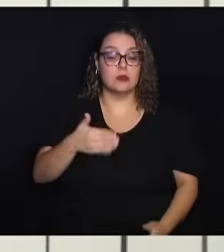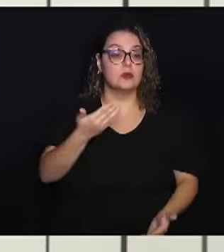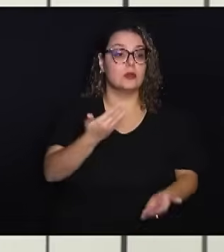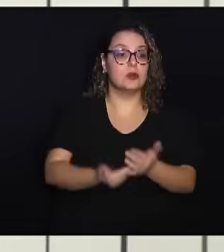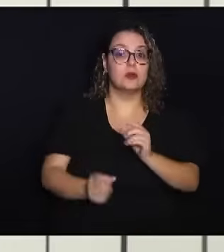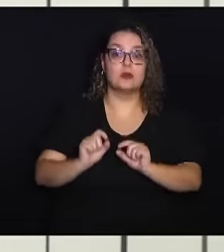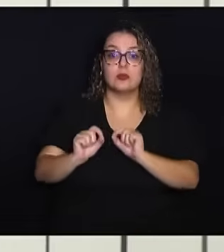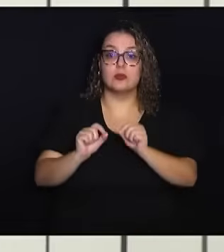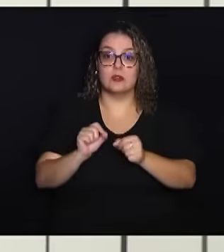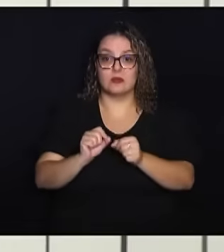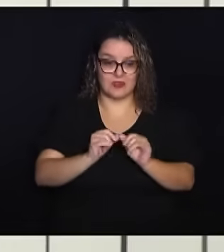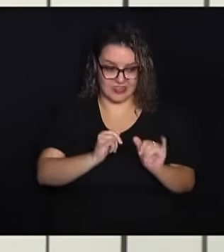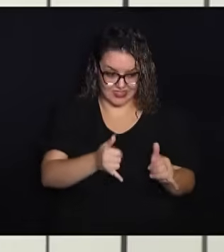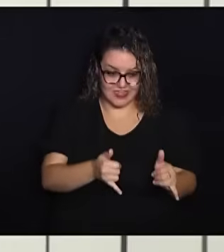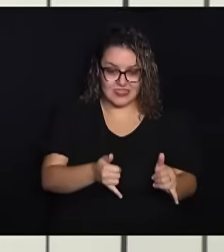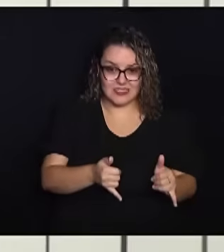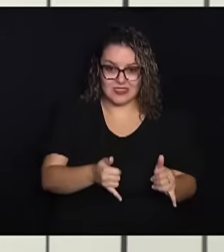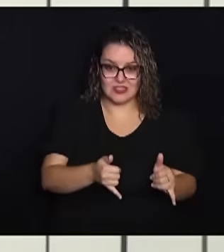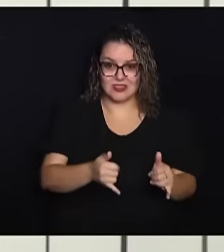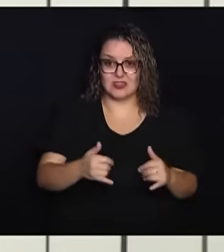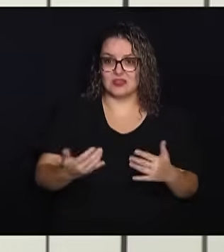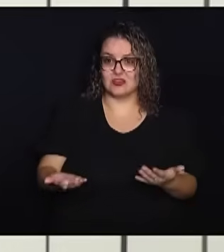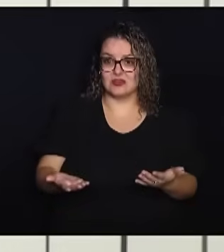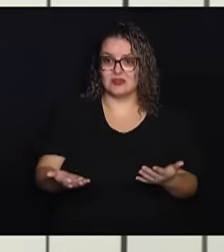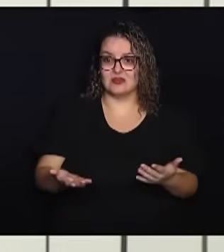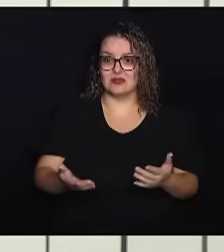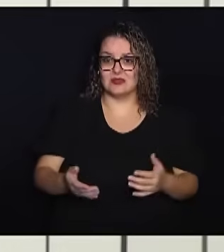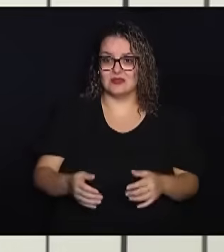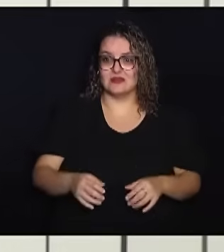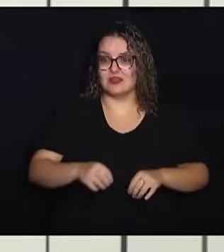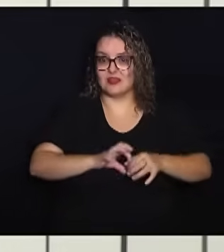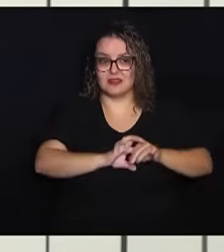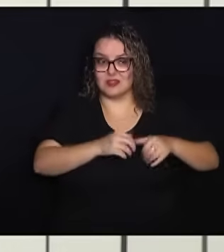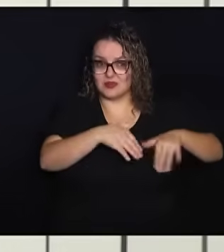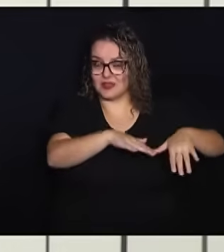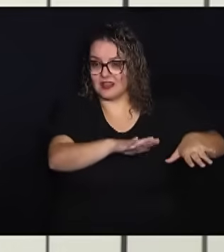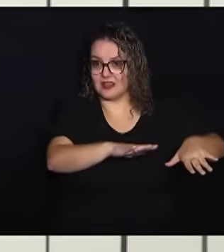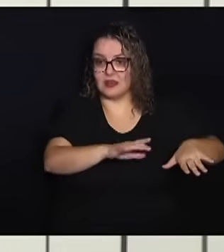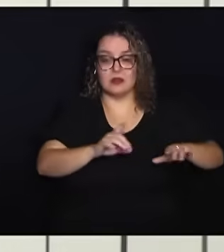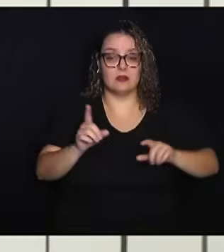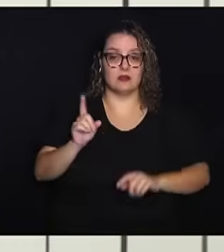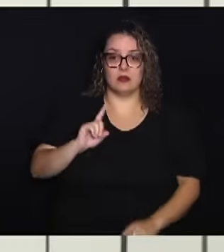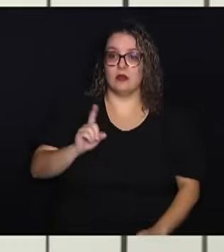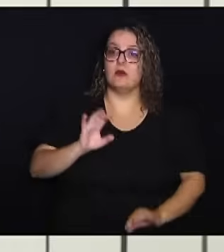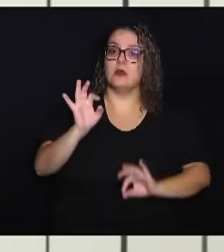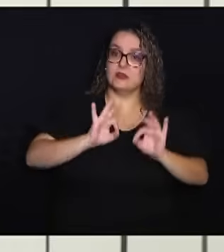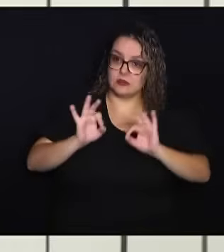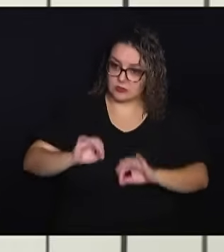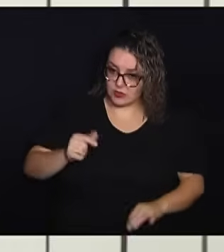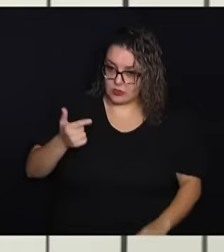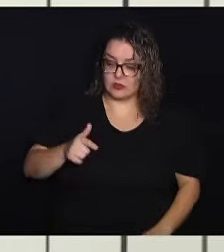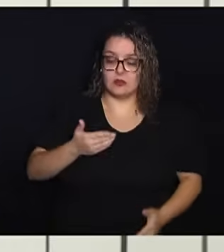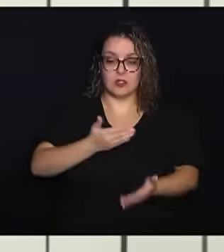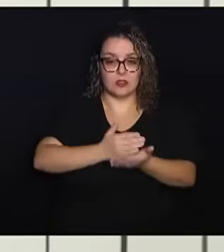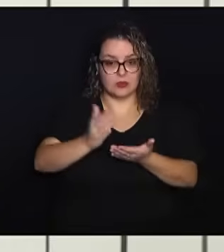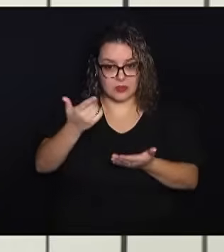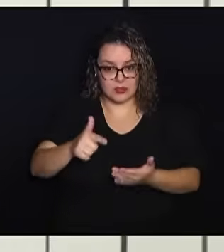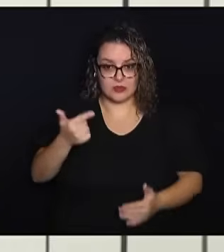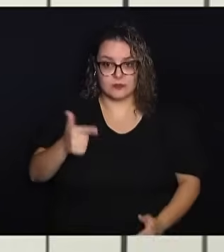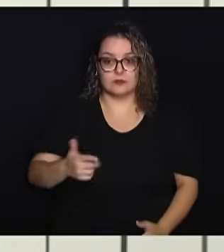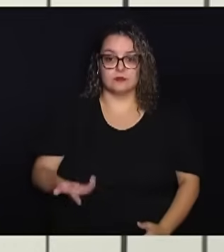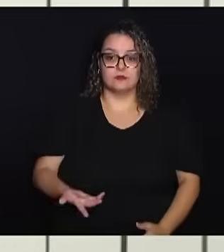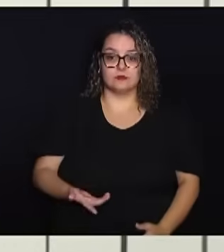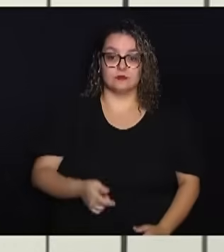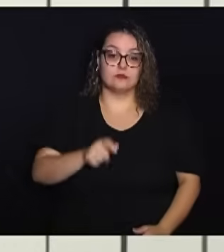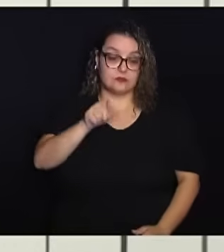o quê? Desiste, né? Pendura a chuteira? Não, vai se preparar novamente, vai recomeçar. E ele